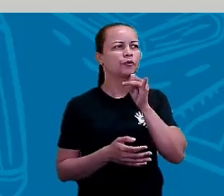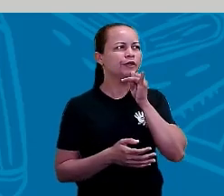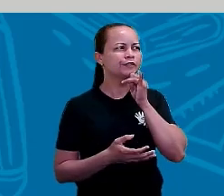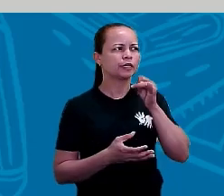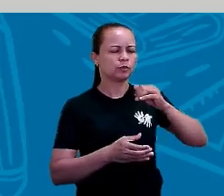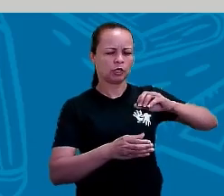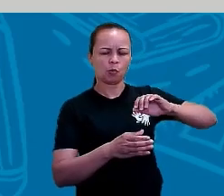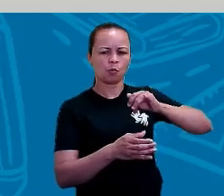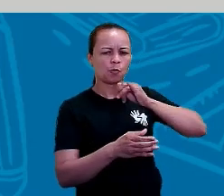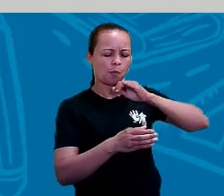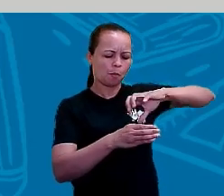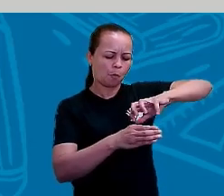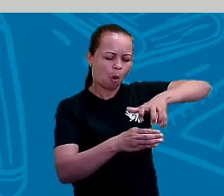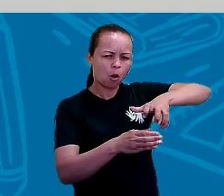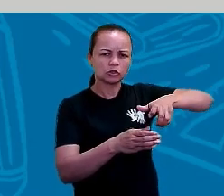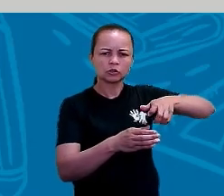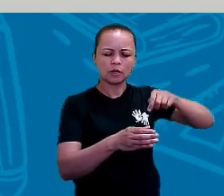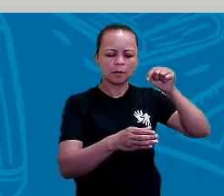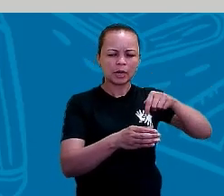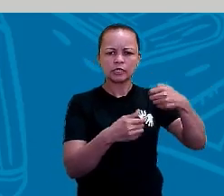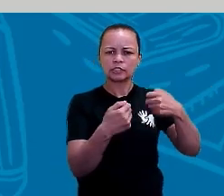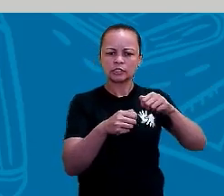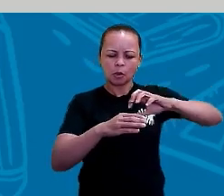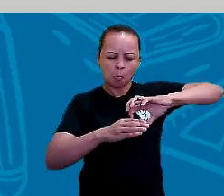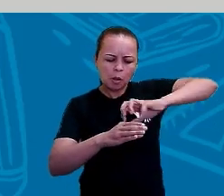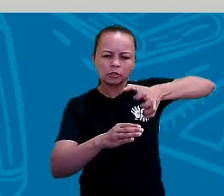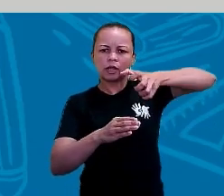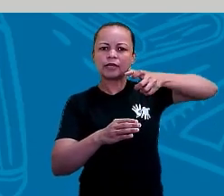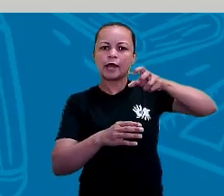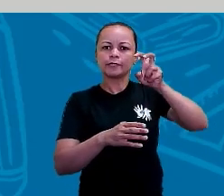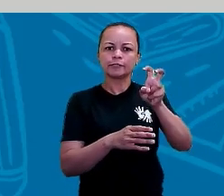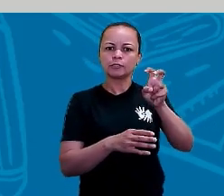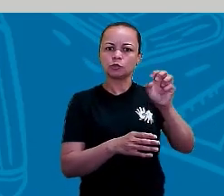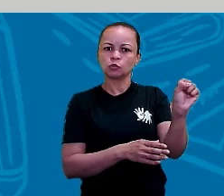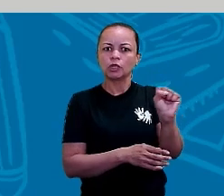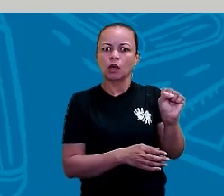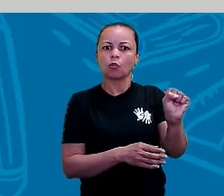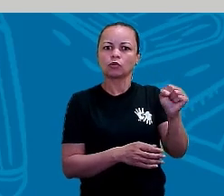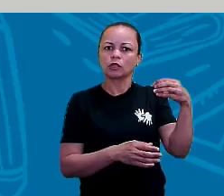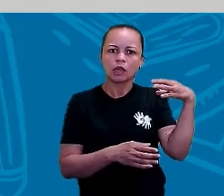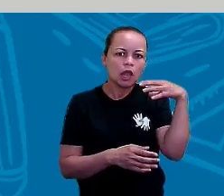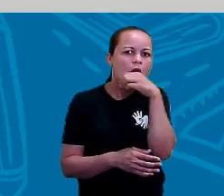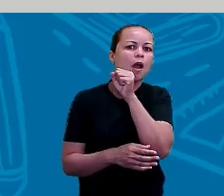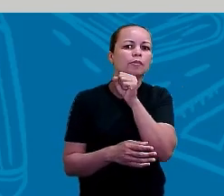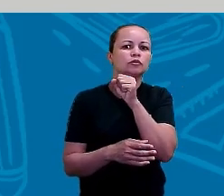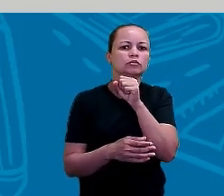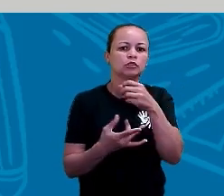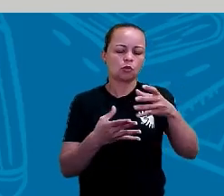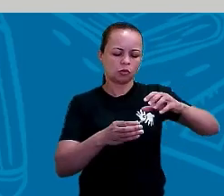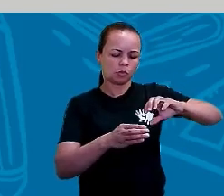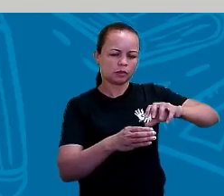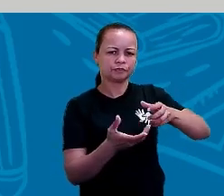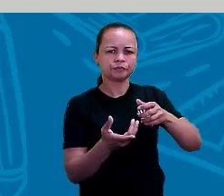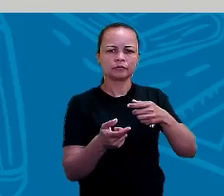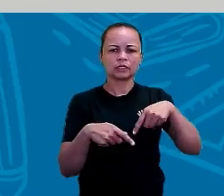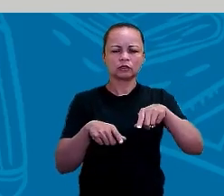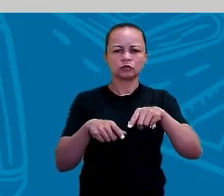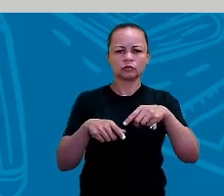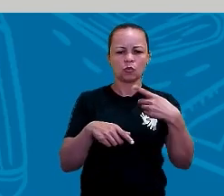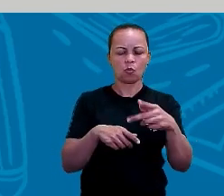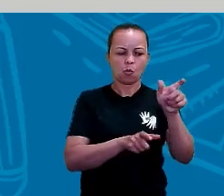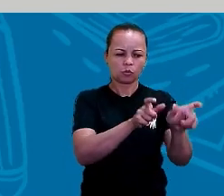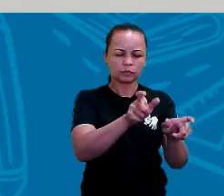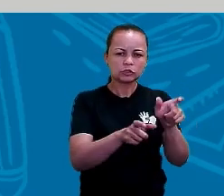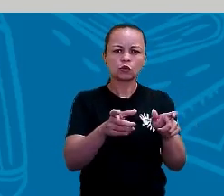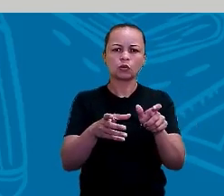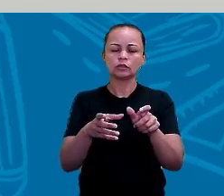tu tem 5 segundos. Então, daí ele já tinha uma ideia de, no tempo que aquele trabalhador ficasse na empresa, quantos